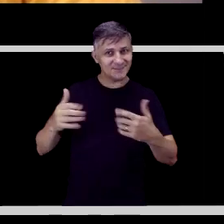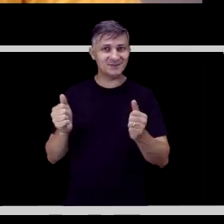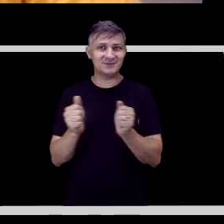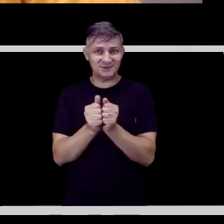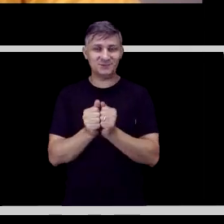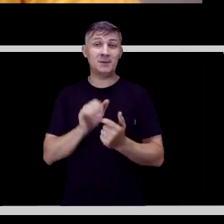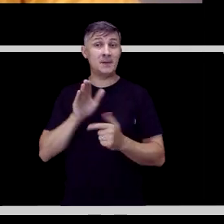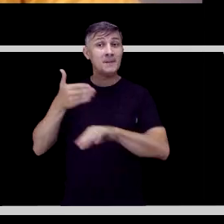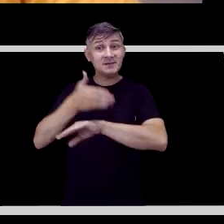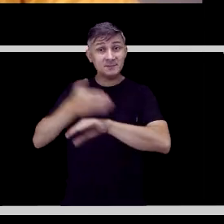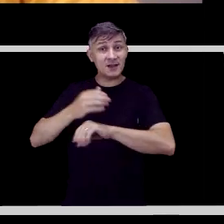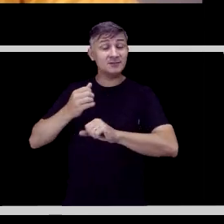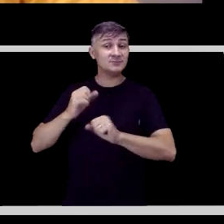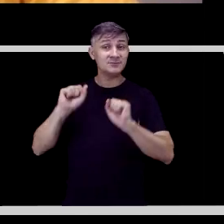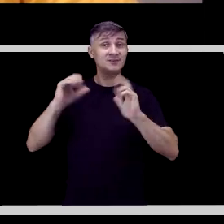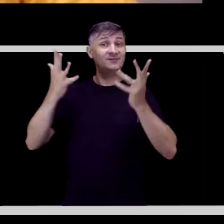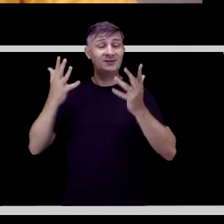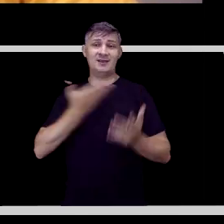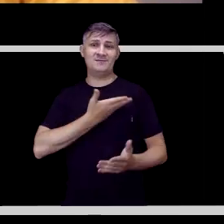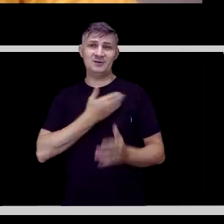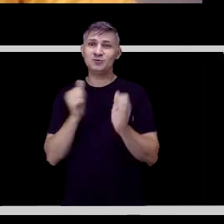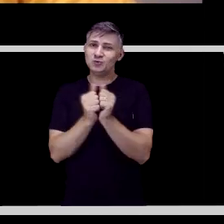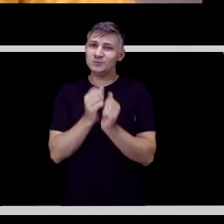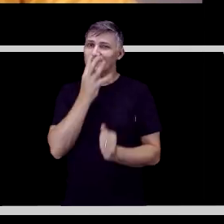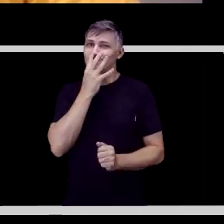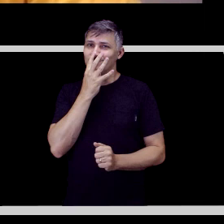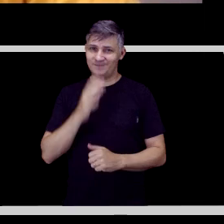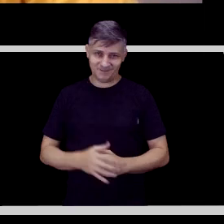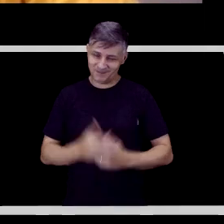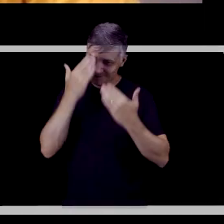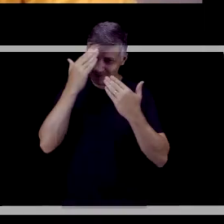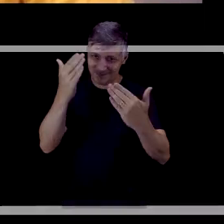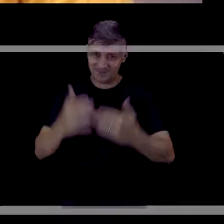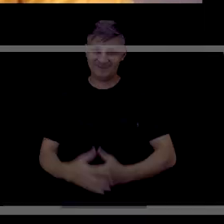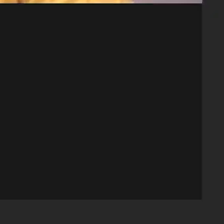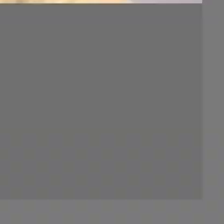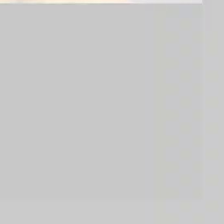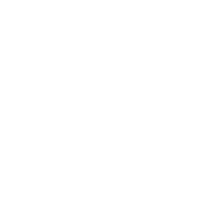participando do evento, mas ao lado desses colegas que a gente tanto admira. Obrigado.